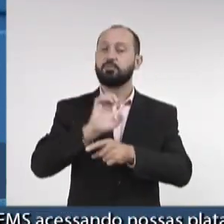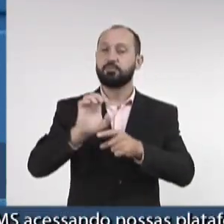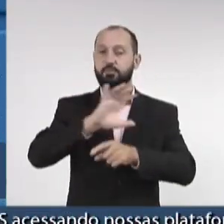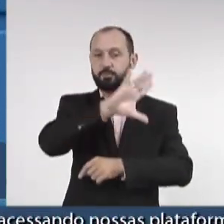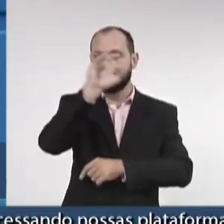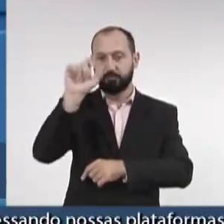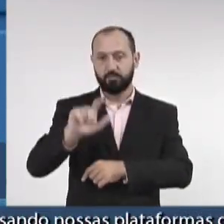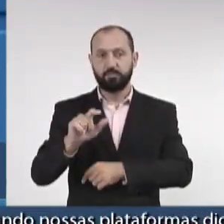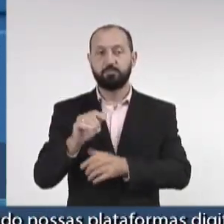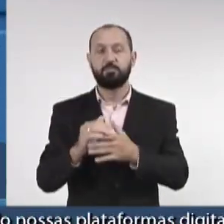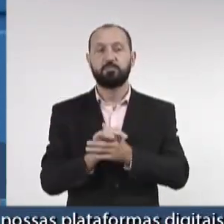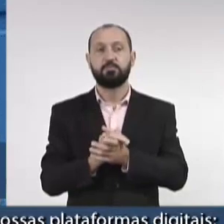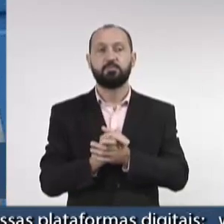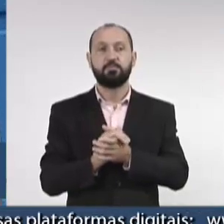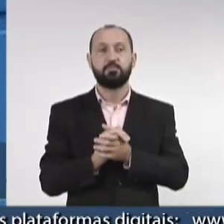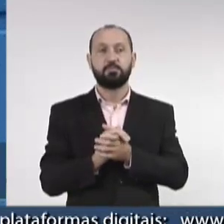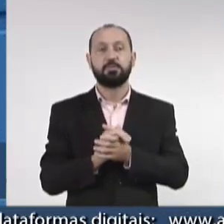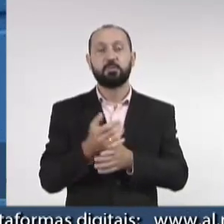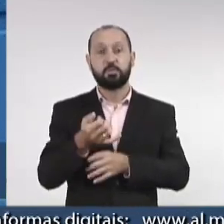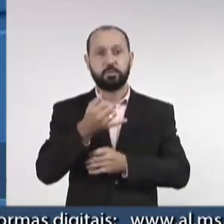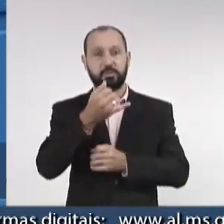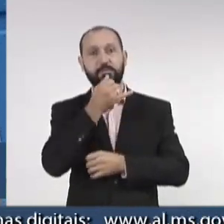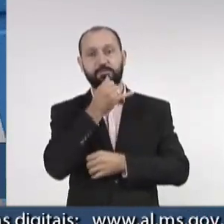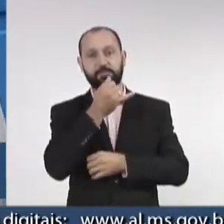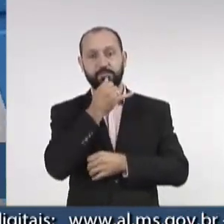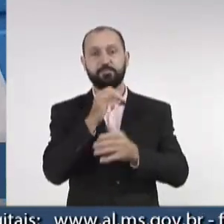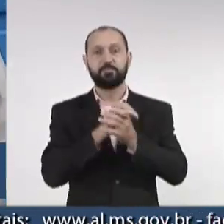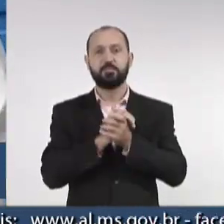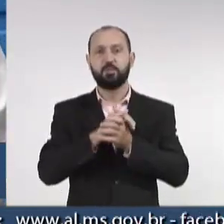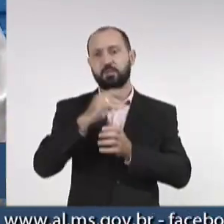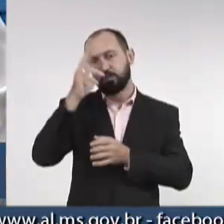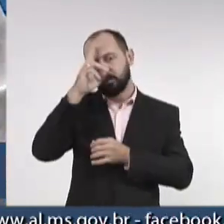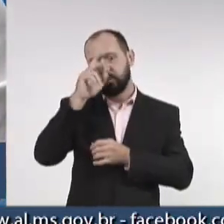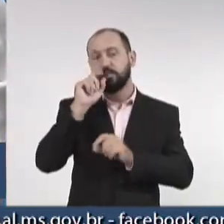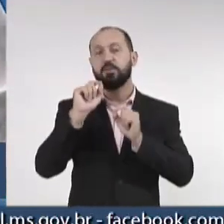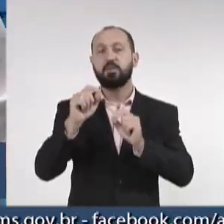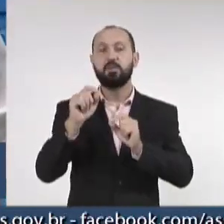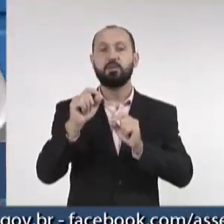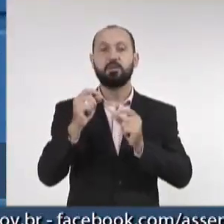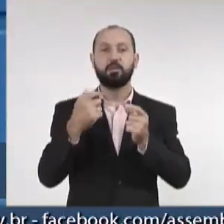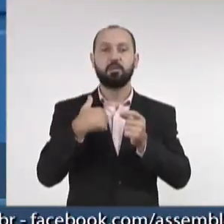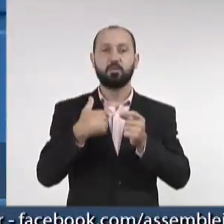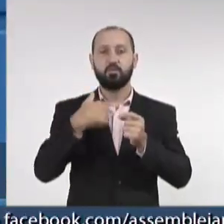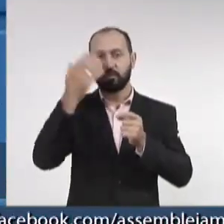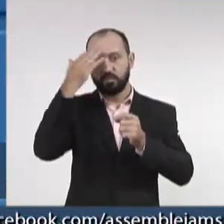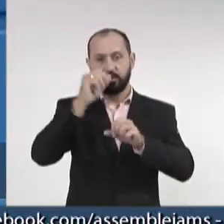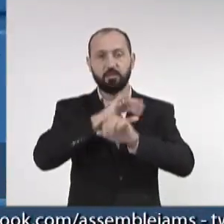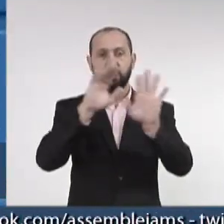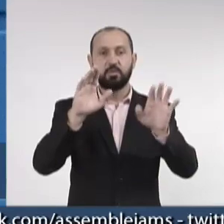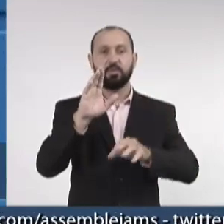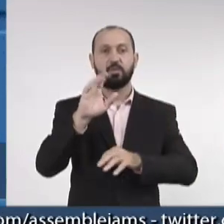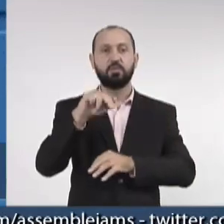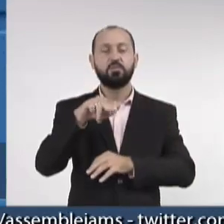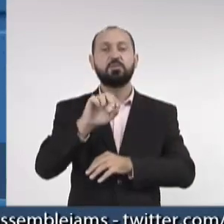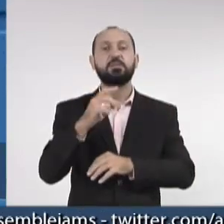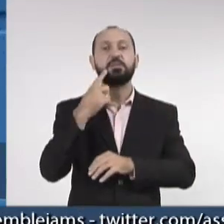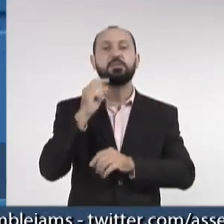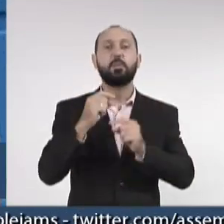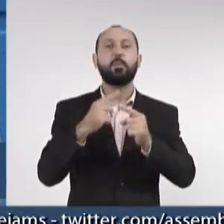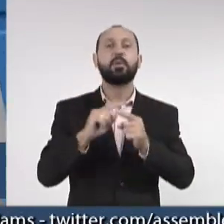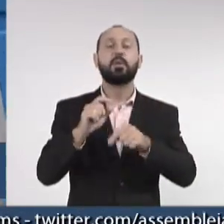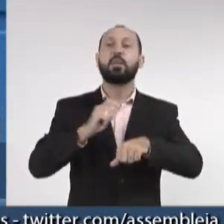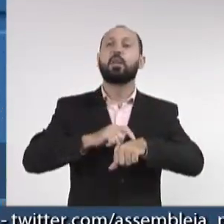Tebet, solicitando que fosse colocado no orçamento do ano que vem recursos para que nós possamos, através